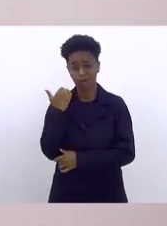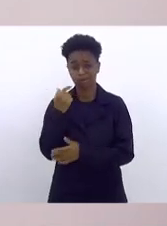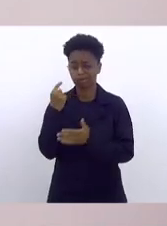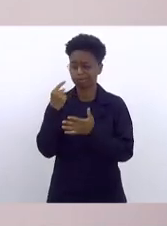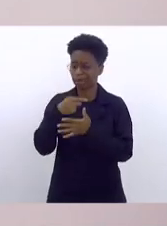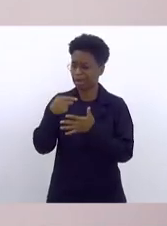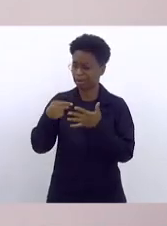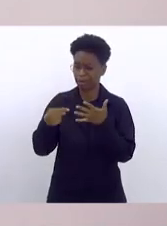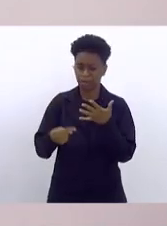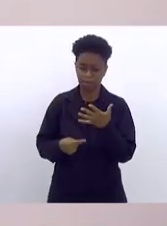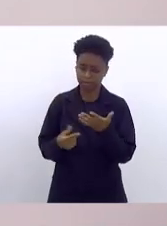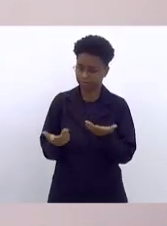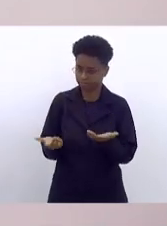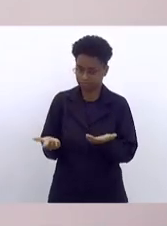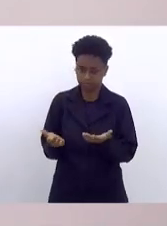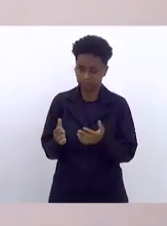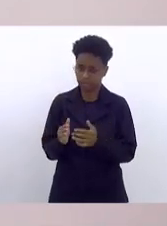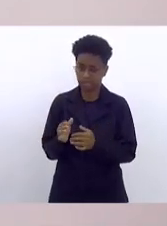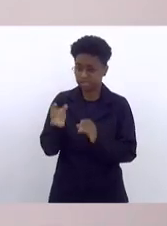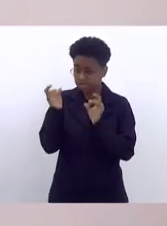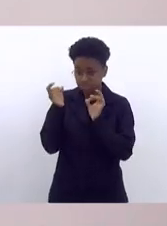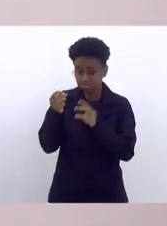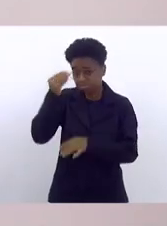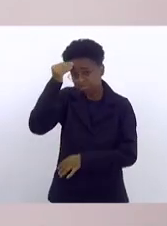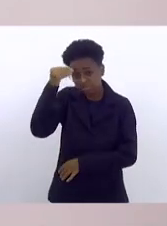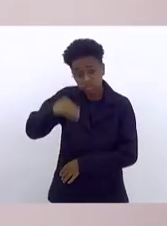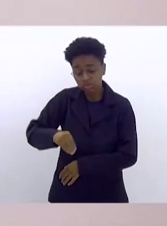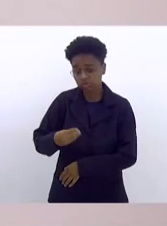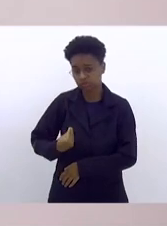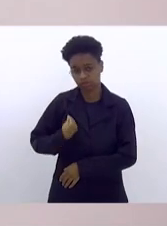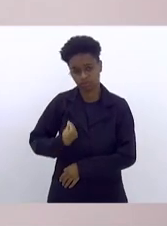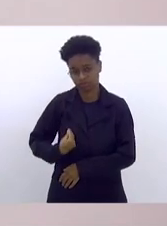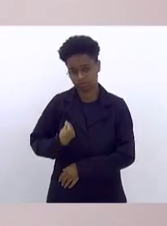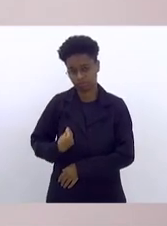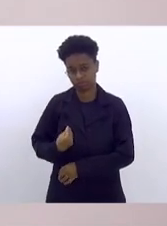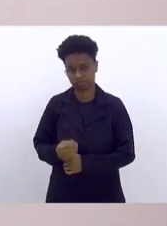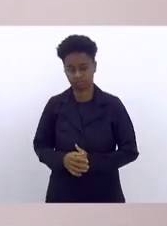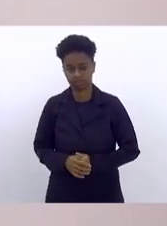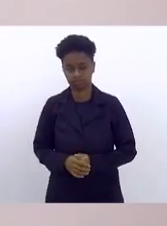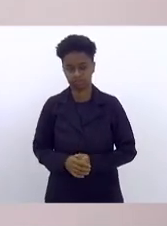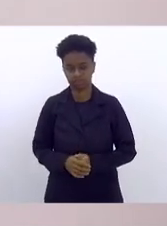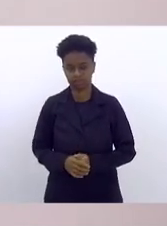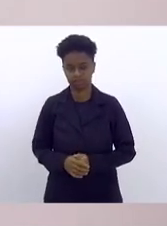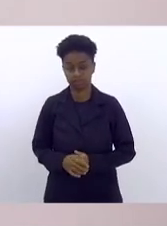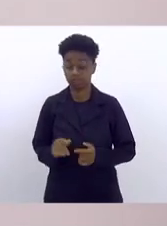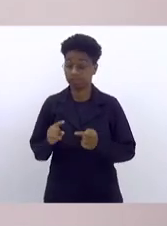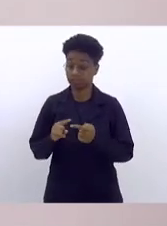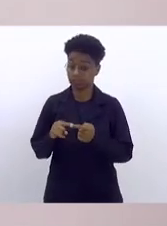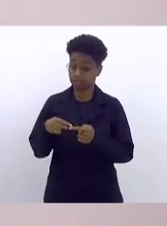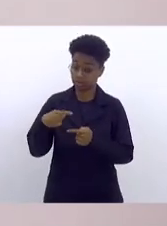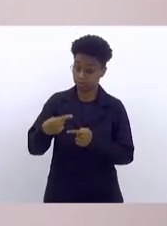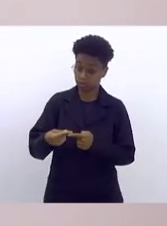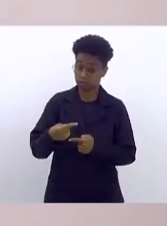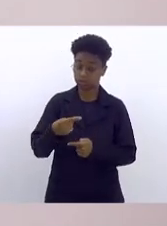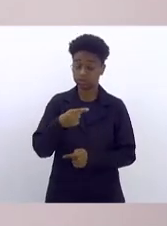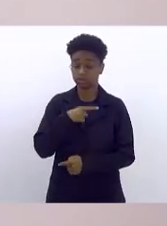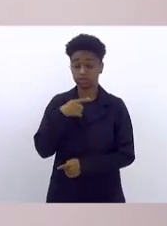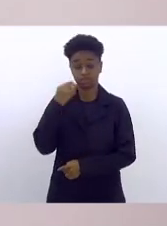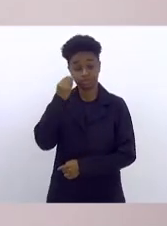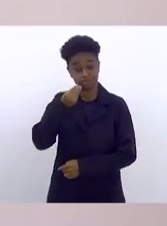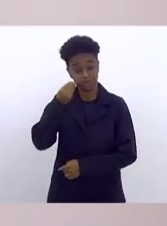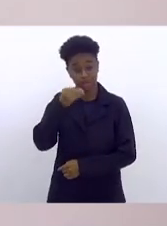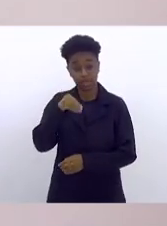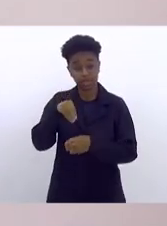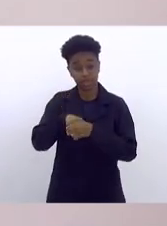questões elas simplesmente desistiram de viver e depois disso eu tive a minha experiência dentro do